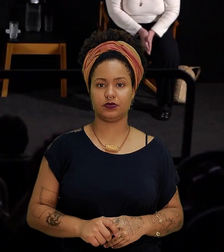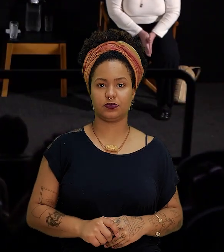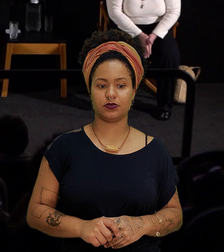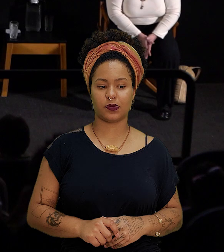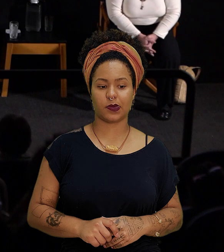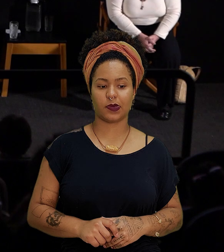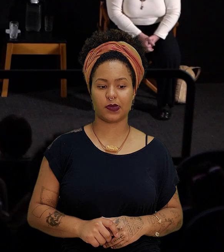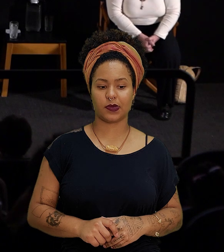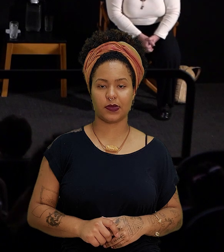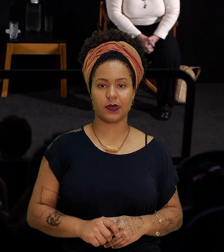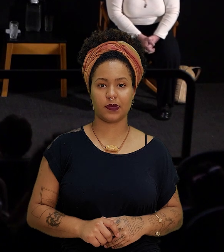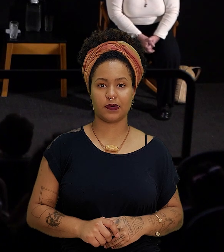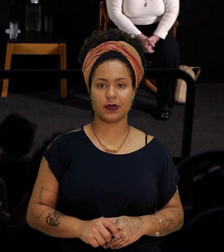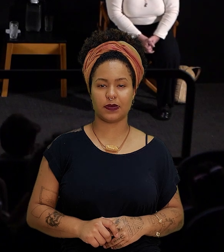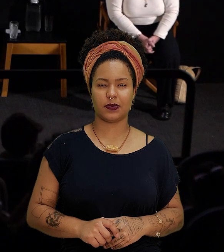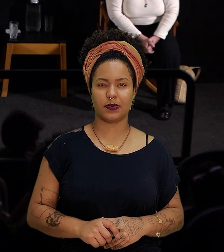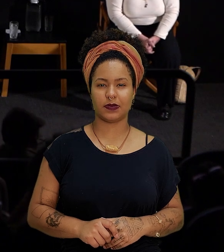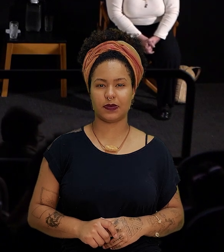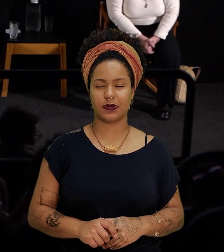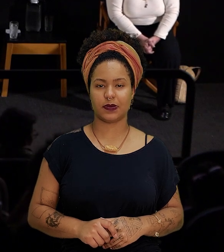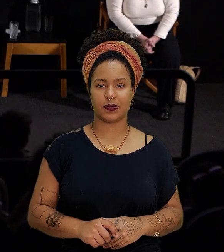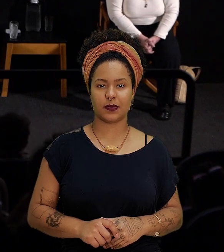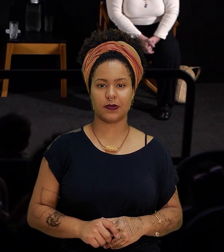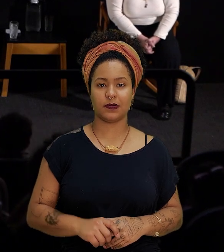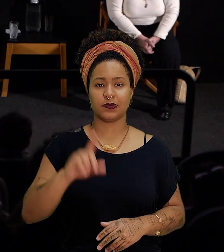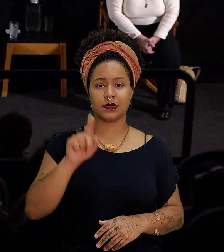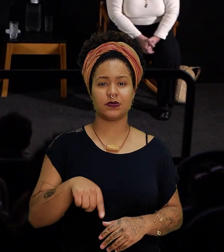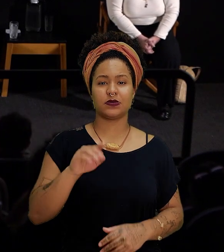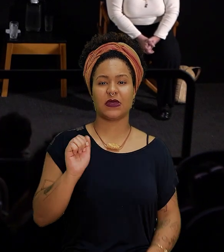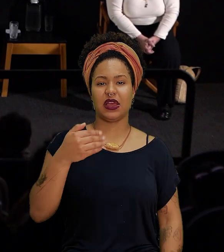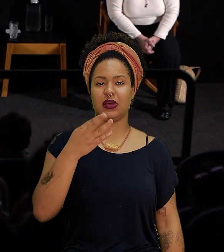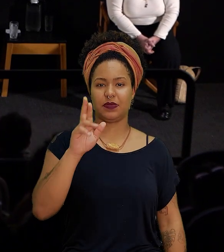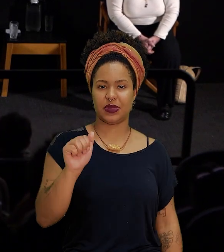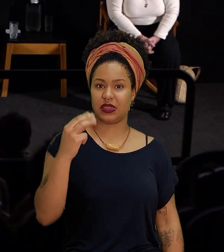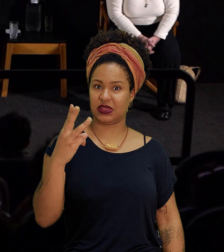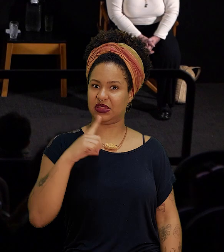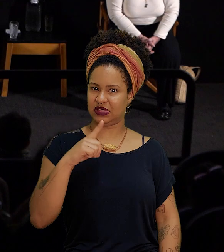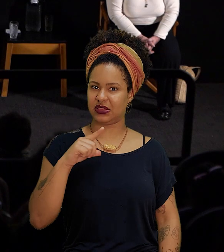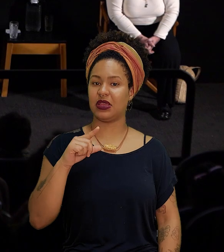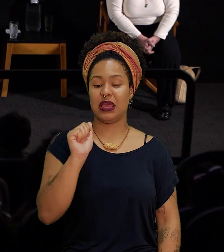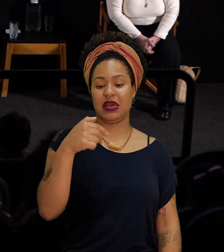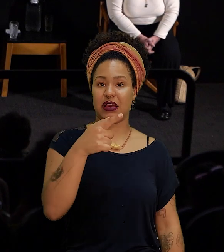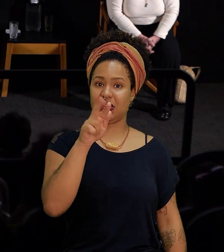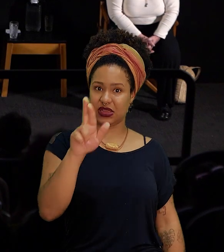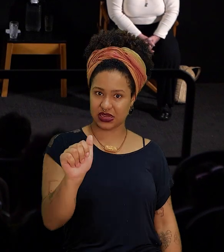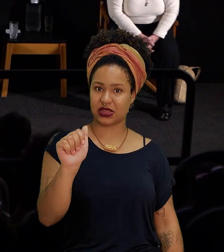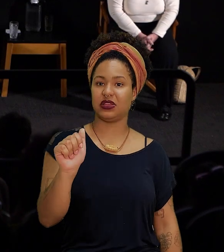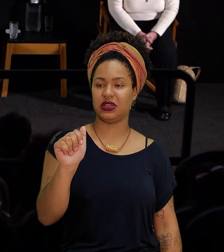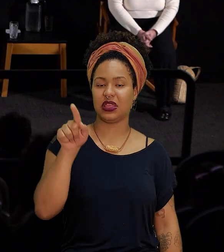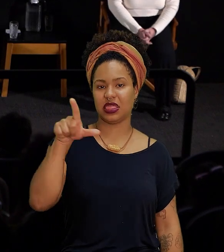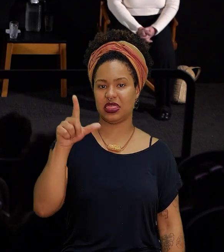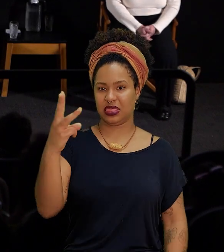Não vamos esquecer, além de terminar a Angra 3, né, um projeto que, desde